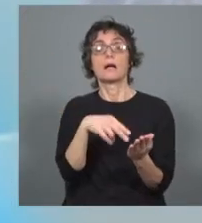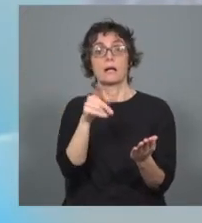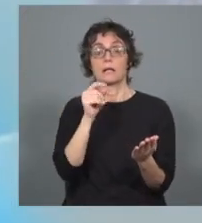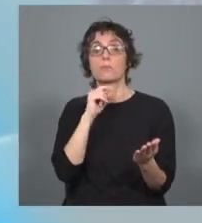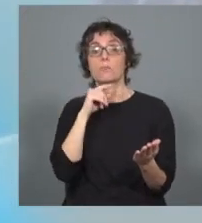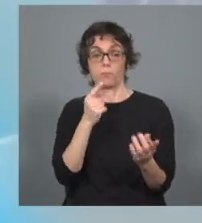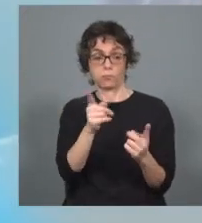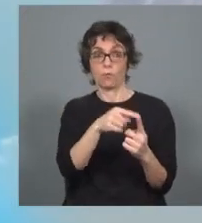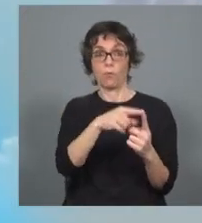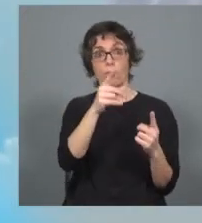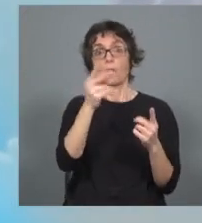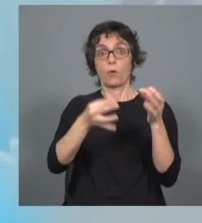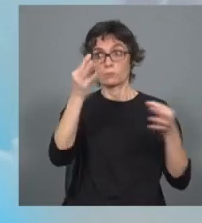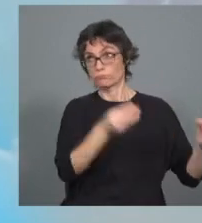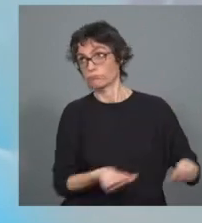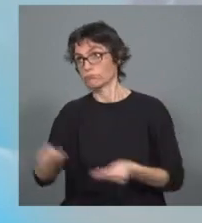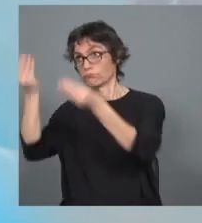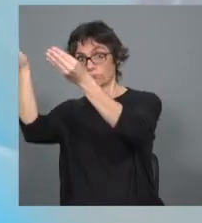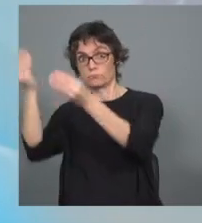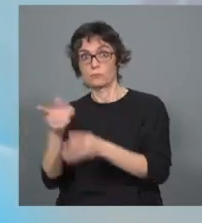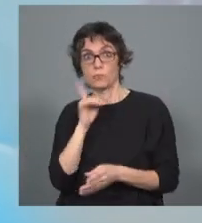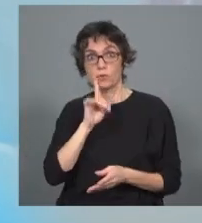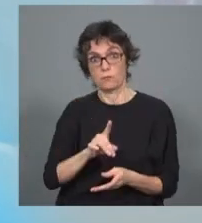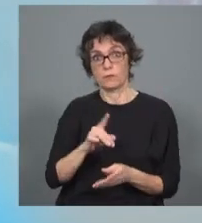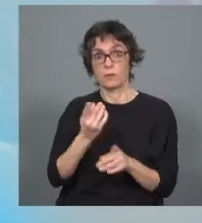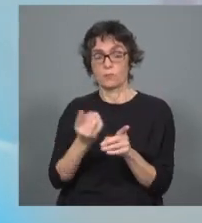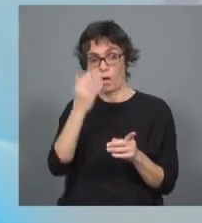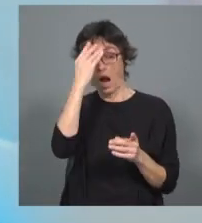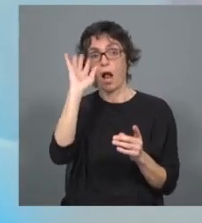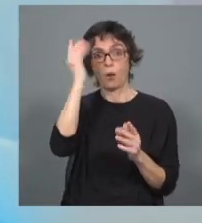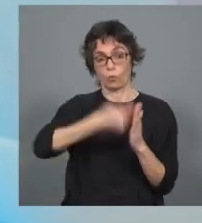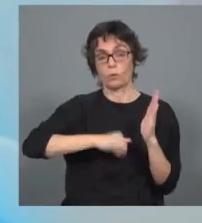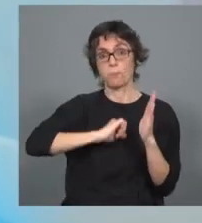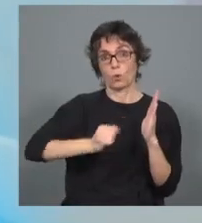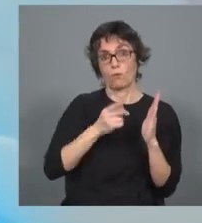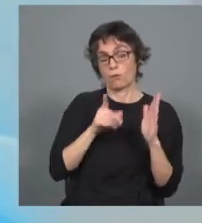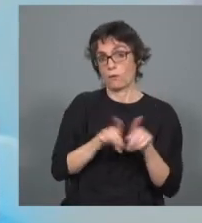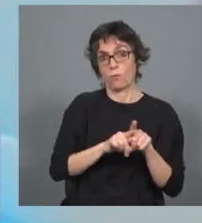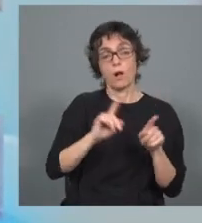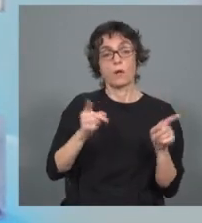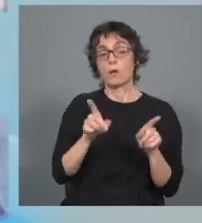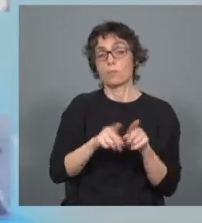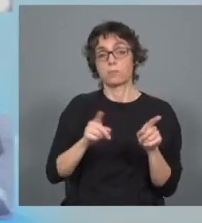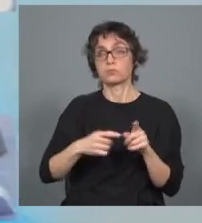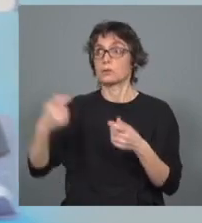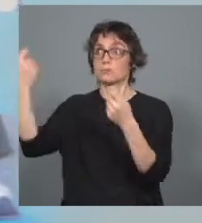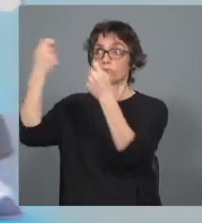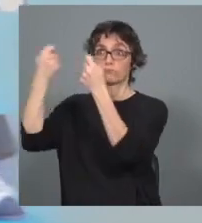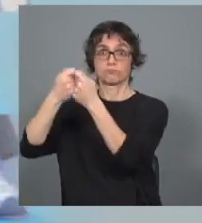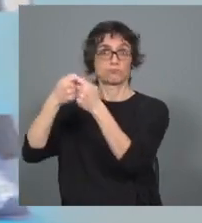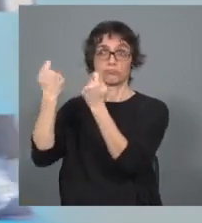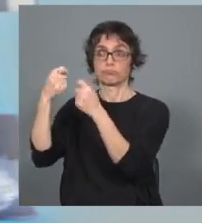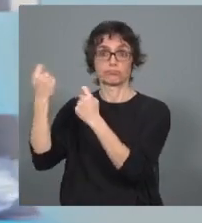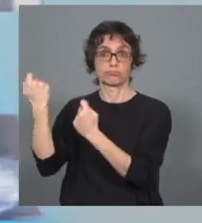enviá-la novamente para o Tribunal Constitucional, por entender que é inconstitucional na mesma, porque não responde às exigências do Tribunal Constitucional